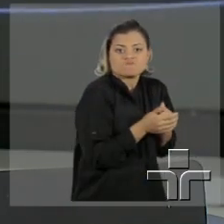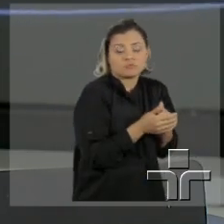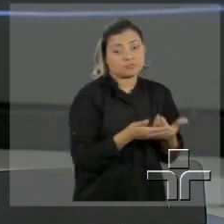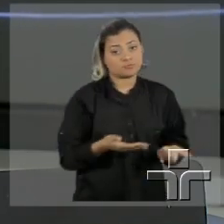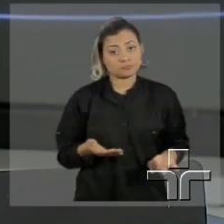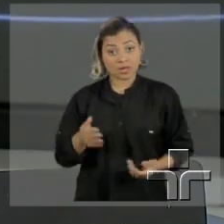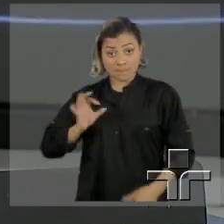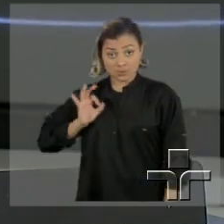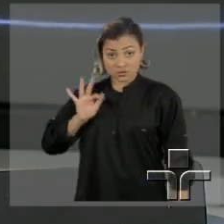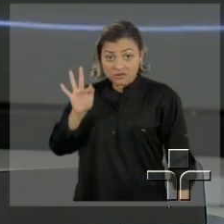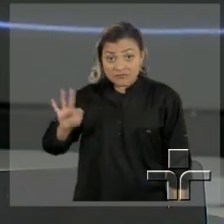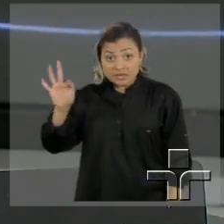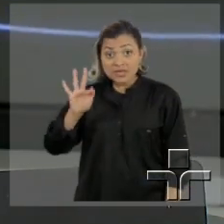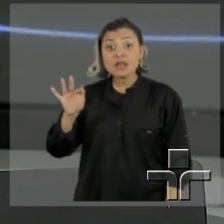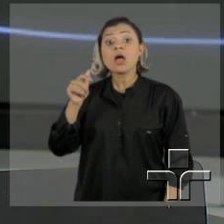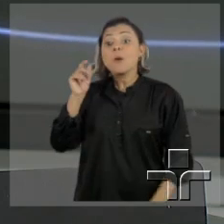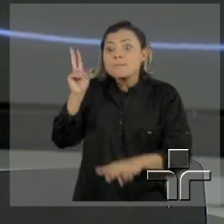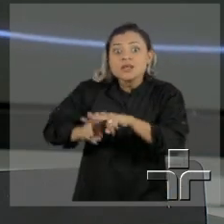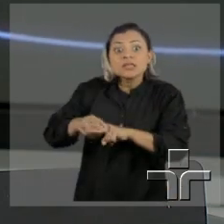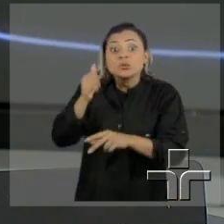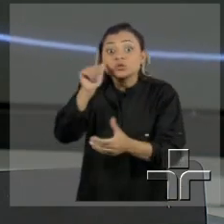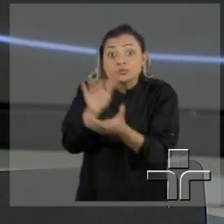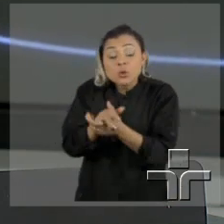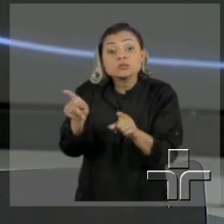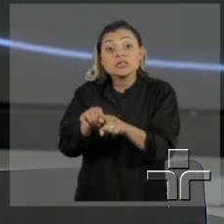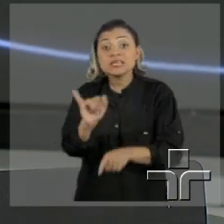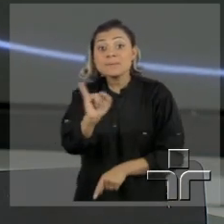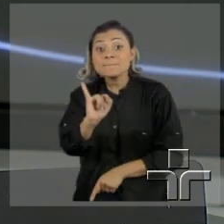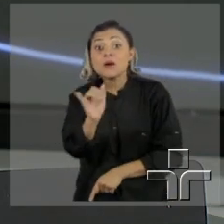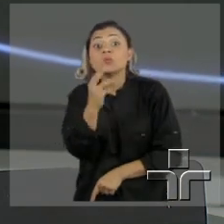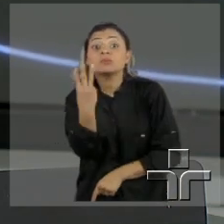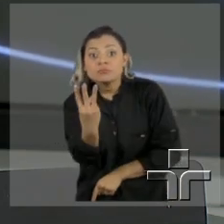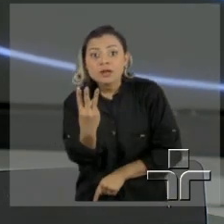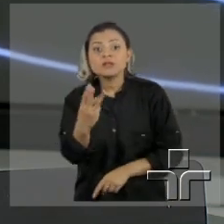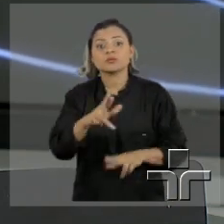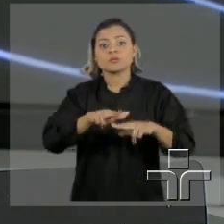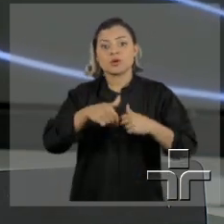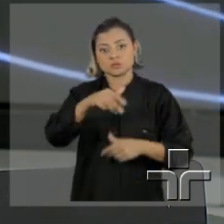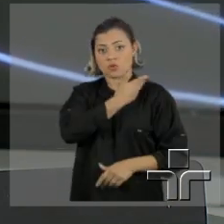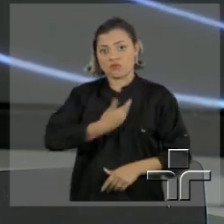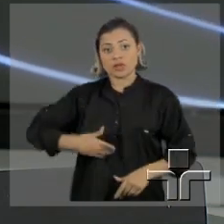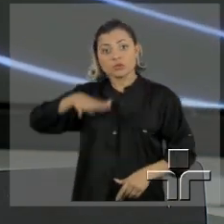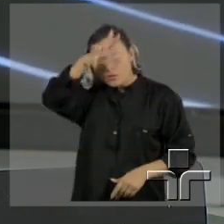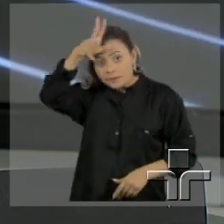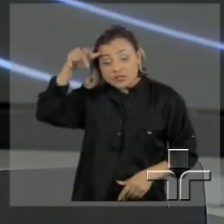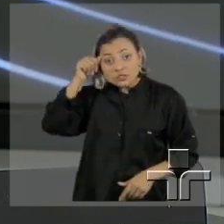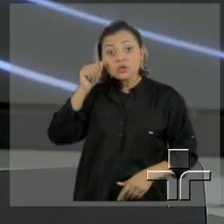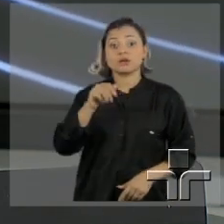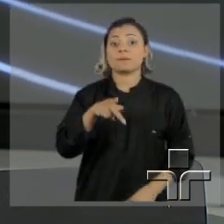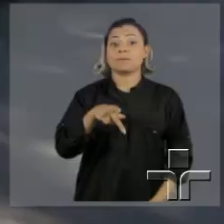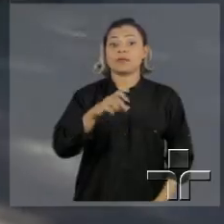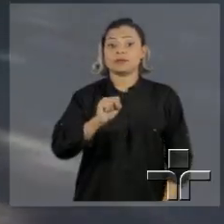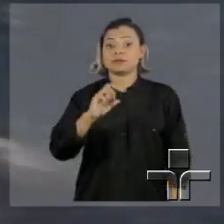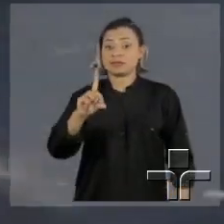Polícia Federal prendeu a esposa e 3 irmãos do senador e ex-governador do Amazonas, Omar Aziz, do